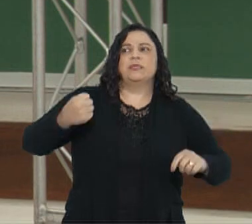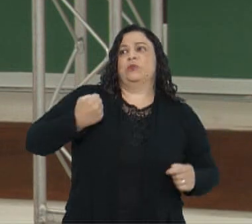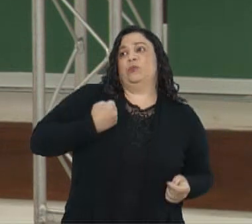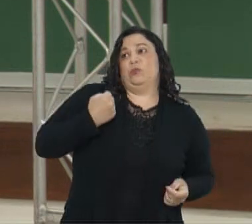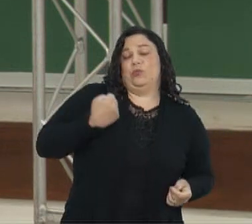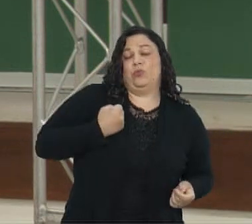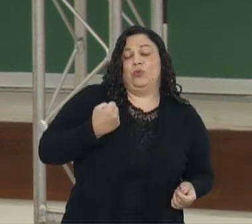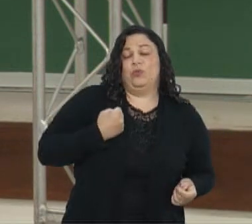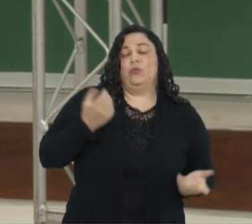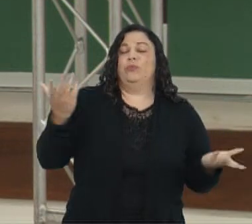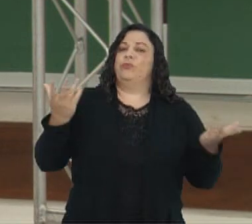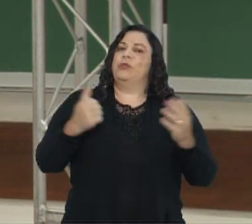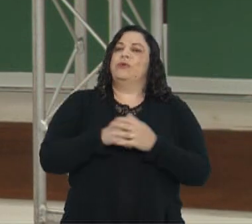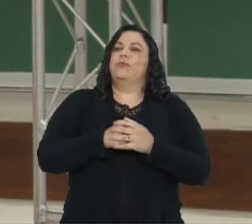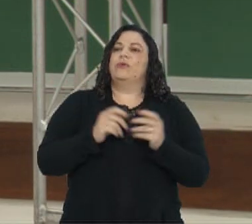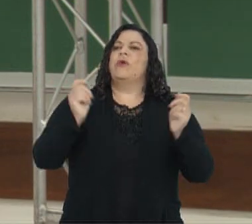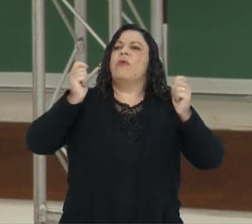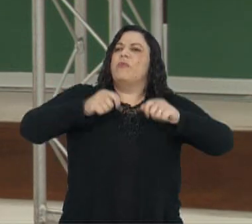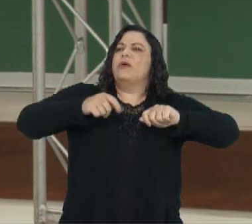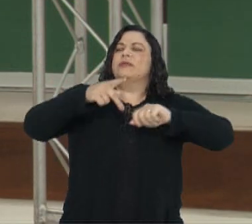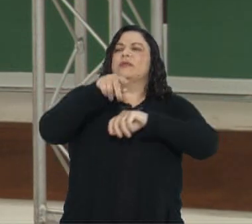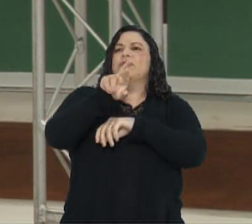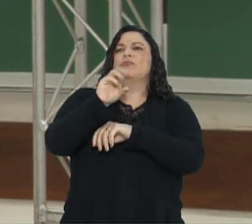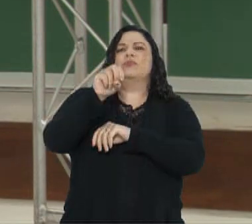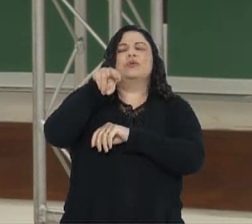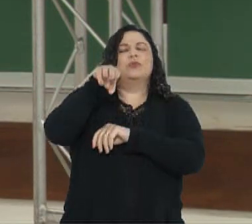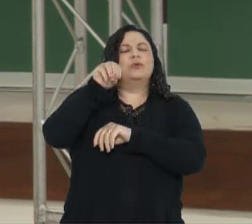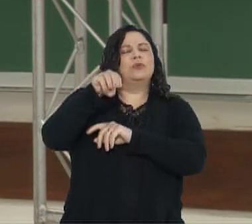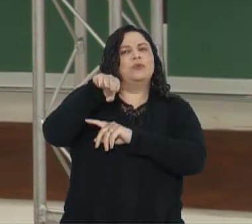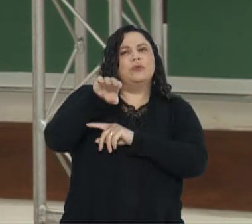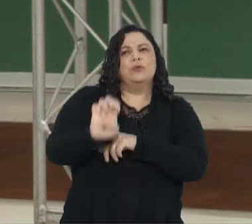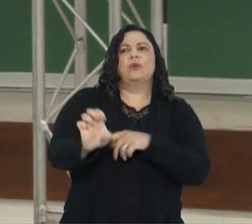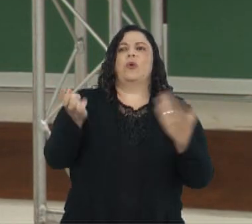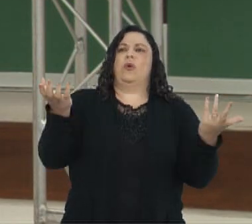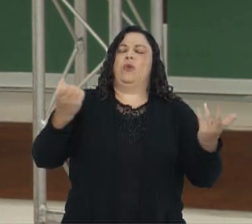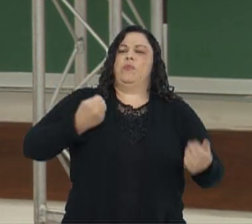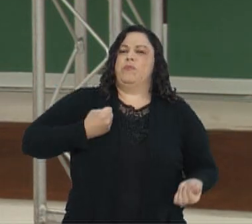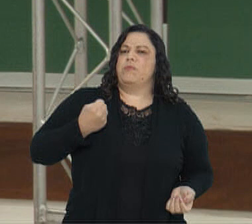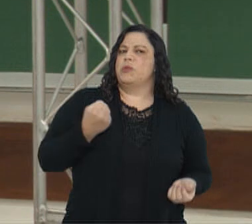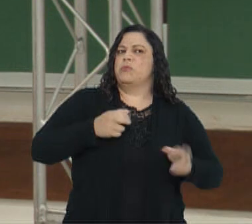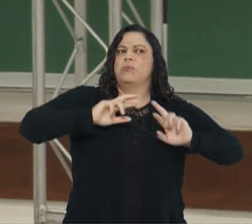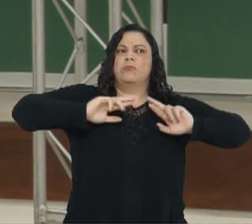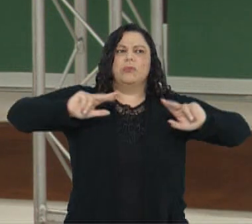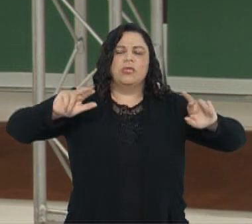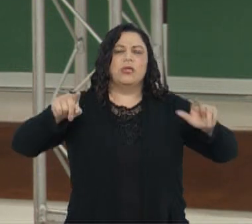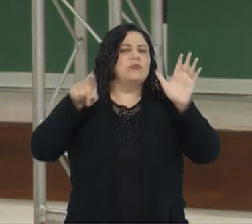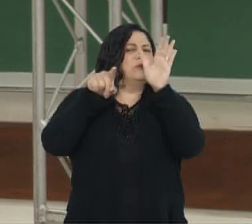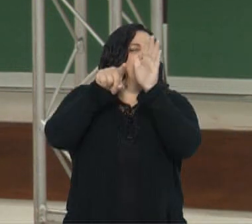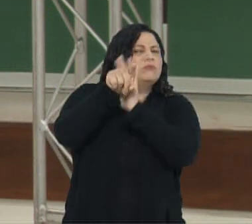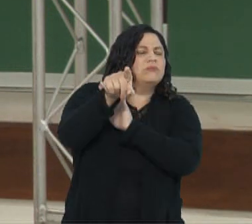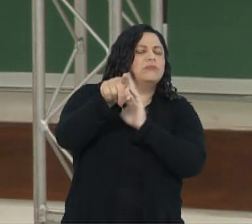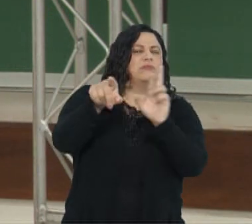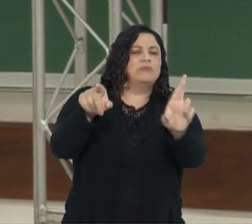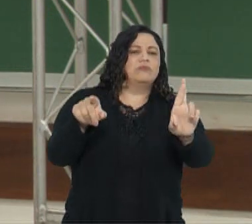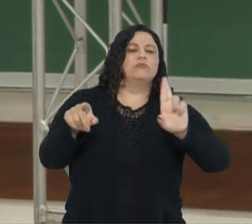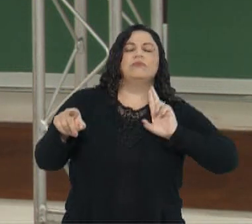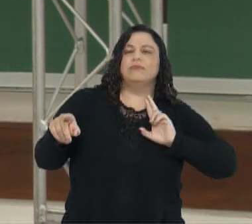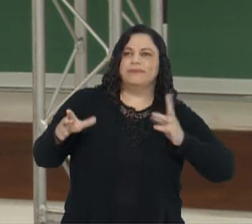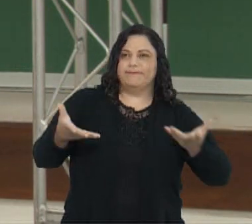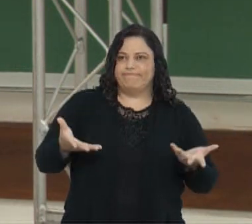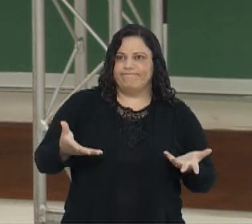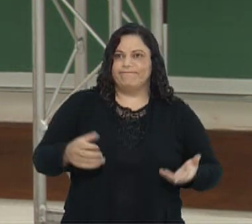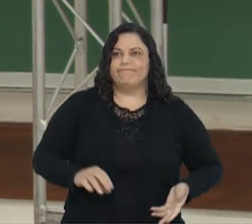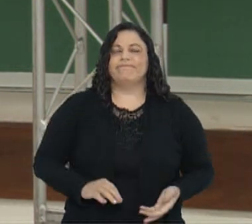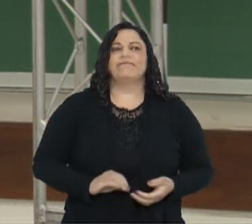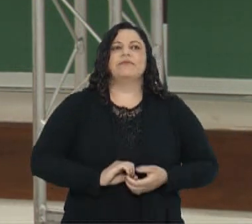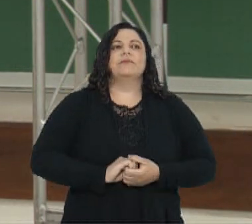substantivado, pode ser um adjetivo substantivado, ok? Desde que eu faça a pergunta e a resposta venha para mim.